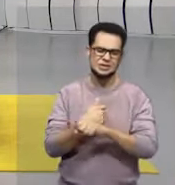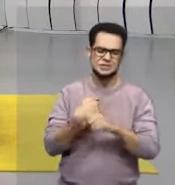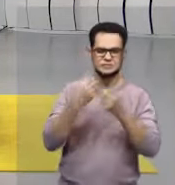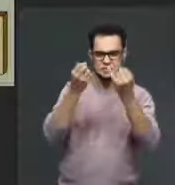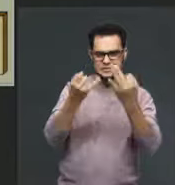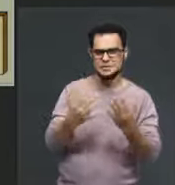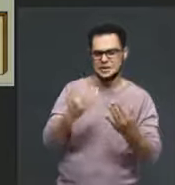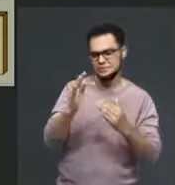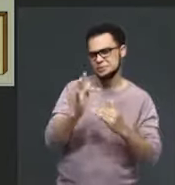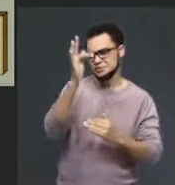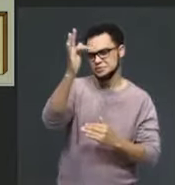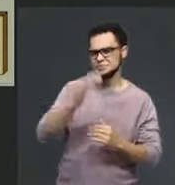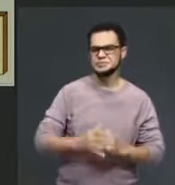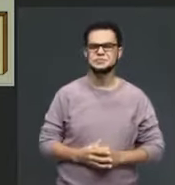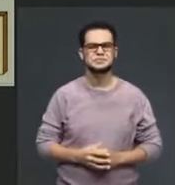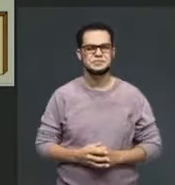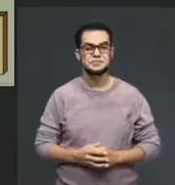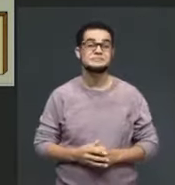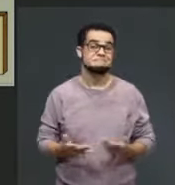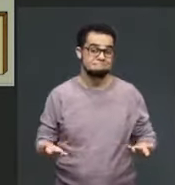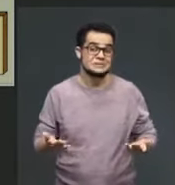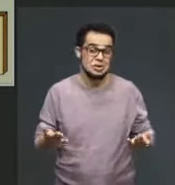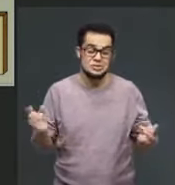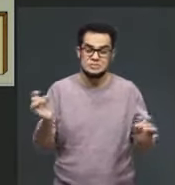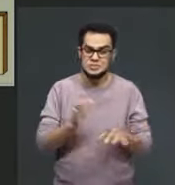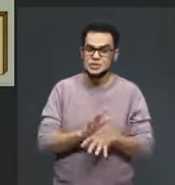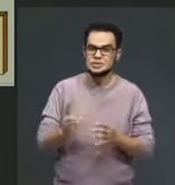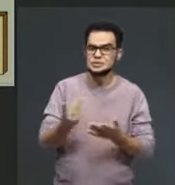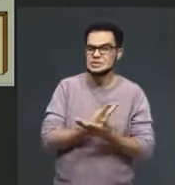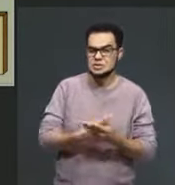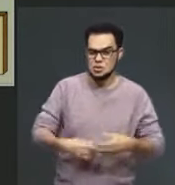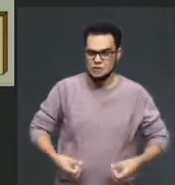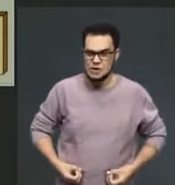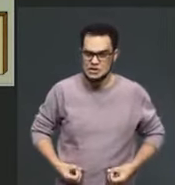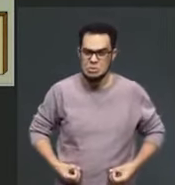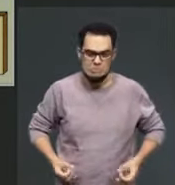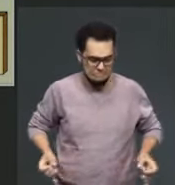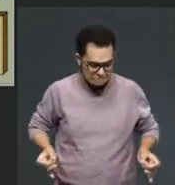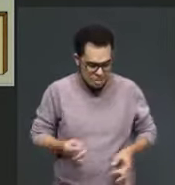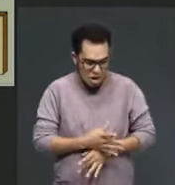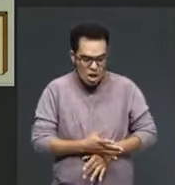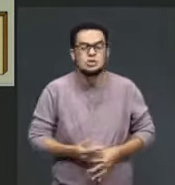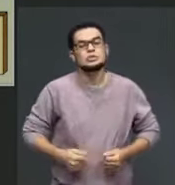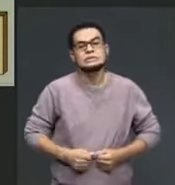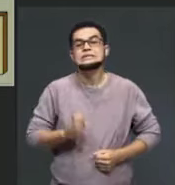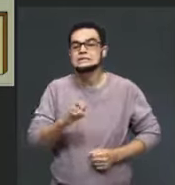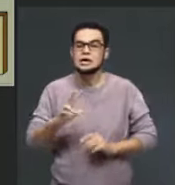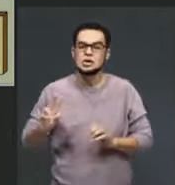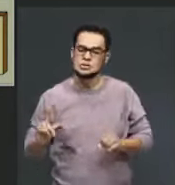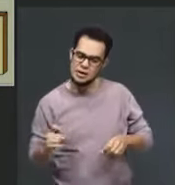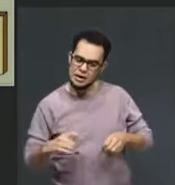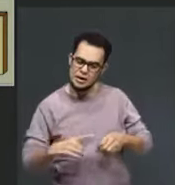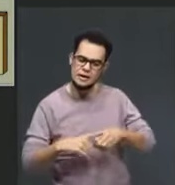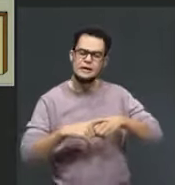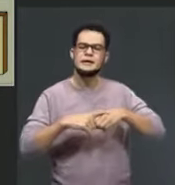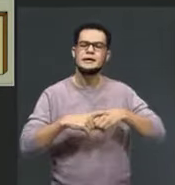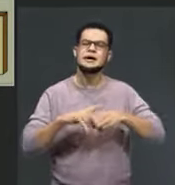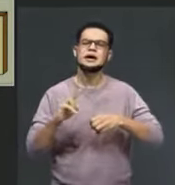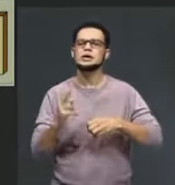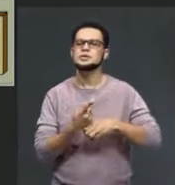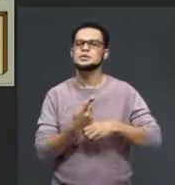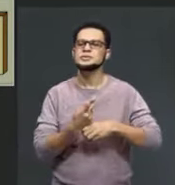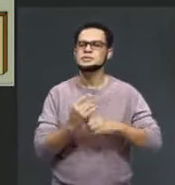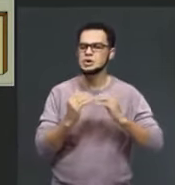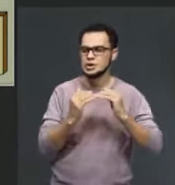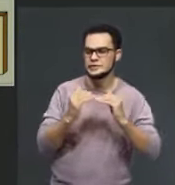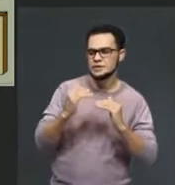Beleza, depois que aconteceu a ovulação aqui, se houver fecundação, o nível de